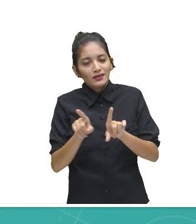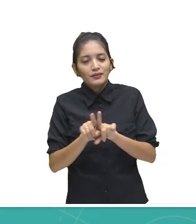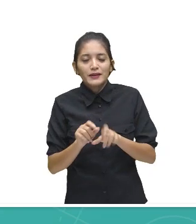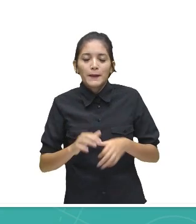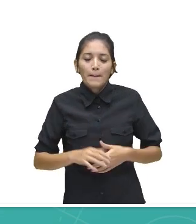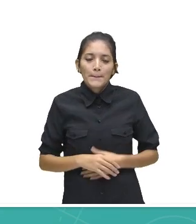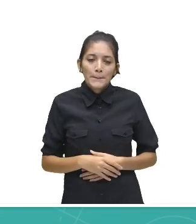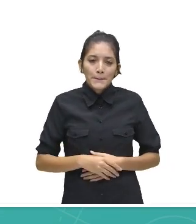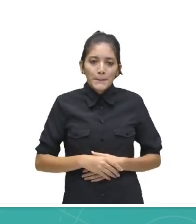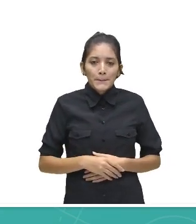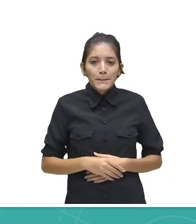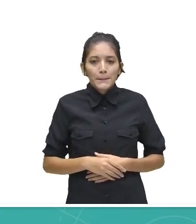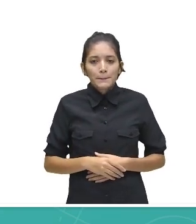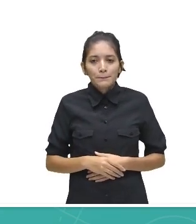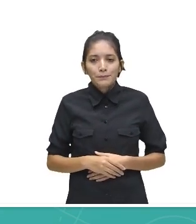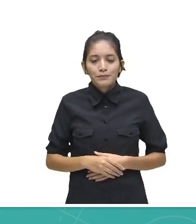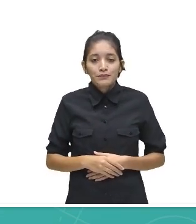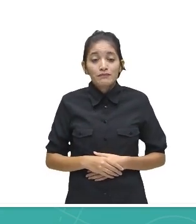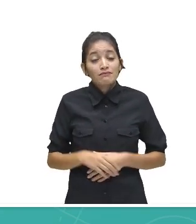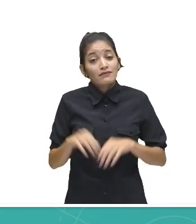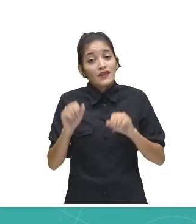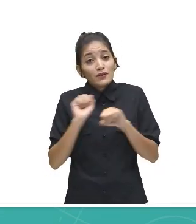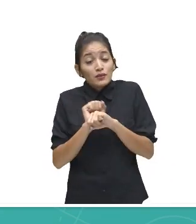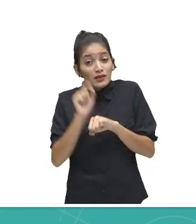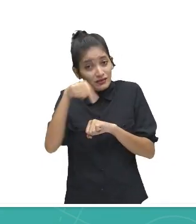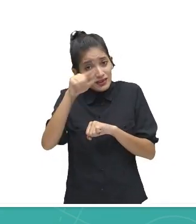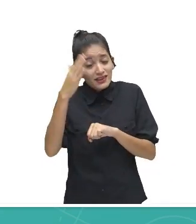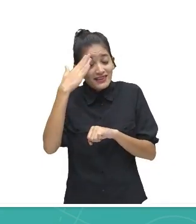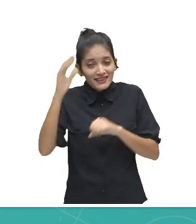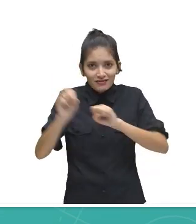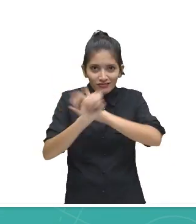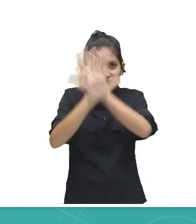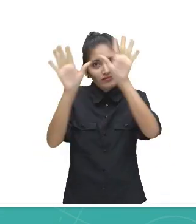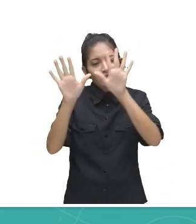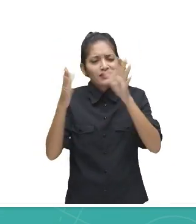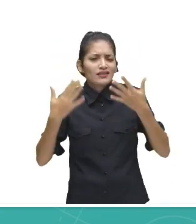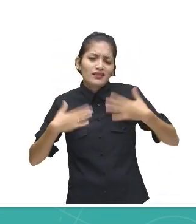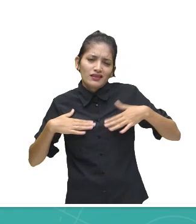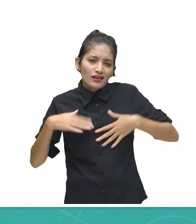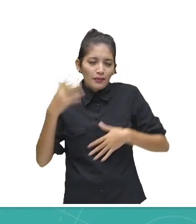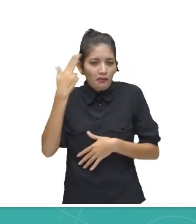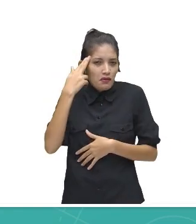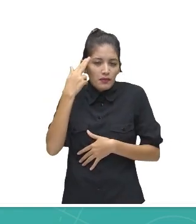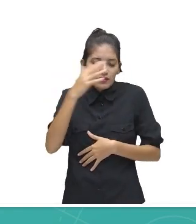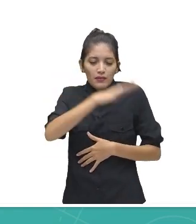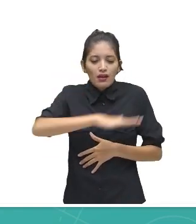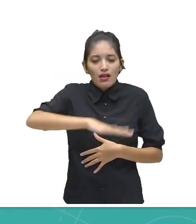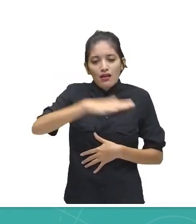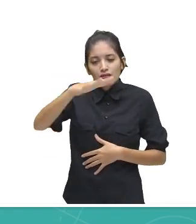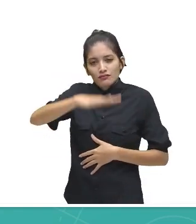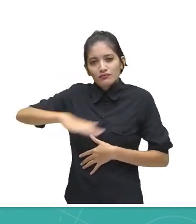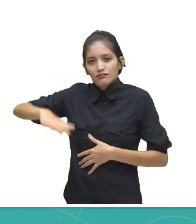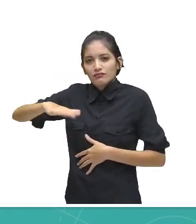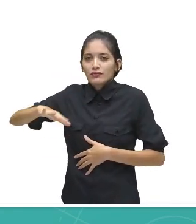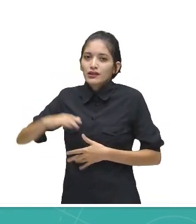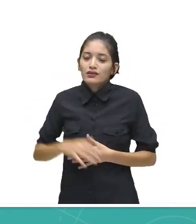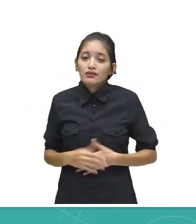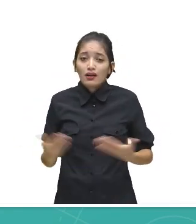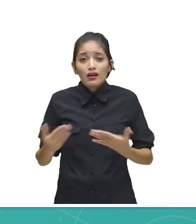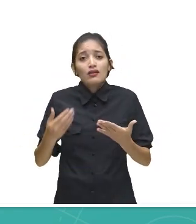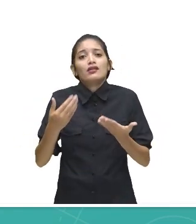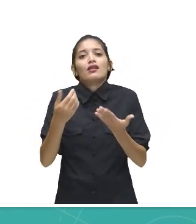região da Antártida no Polo Sul. Espero que vocês tenham compreendido a aula de hoje, bem tranquila, né? Sobre regiões naturais. Vamos agora para a nossa